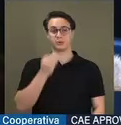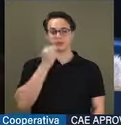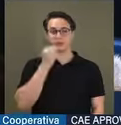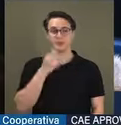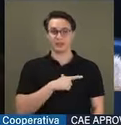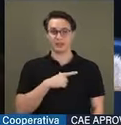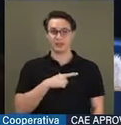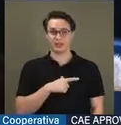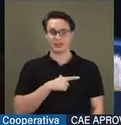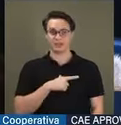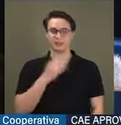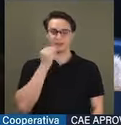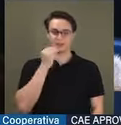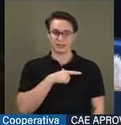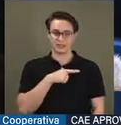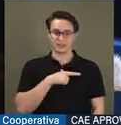senador